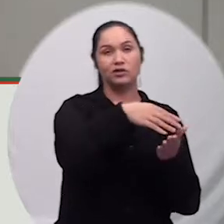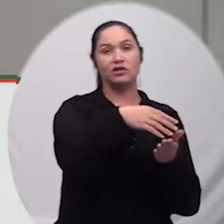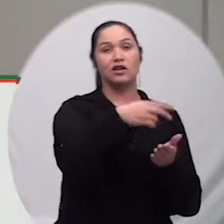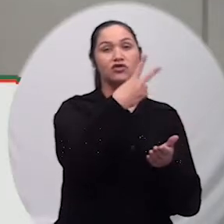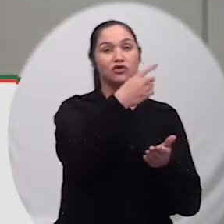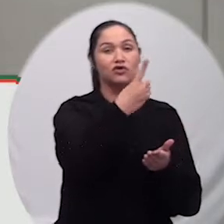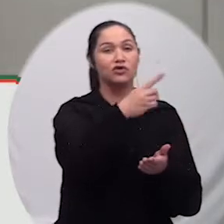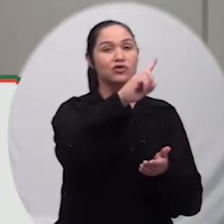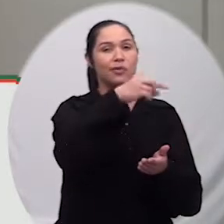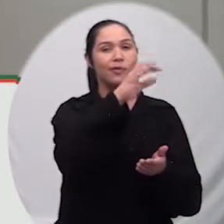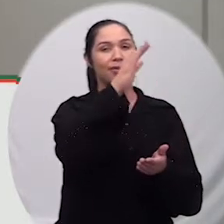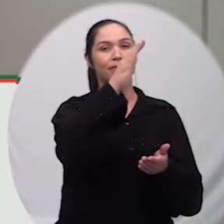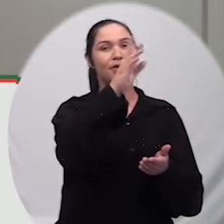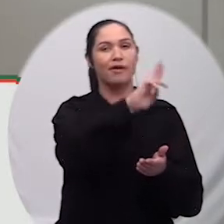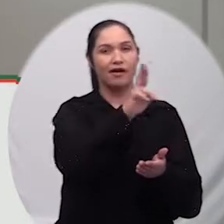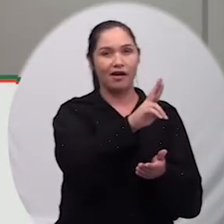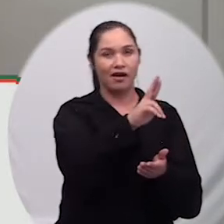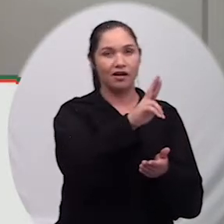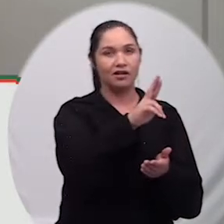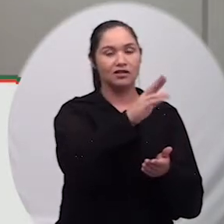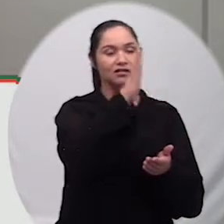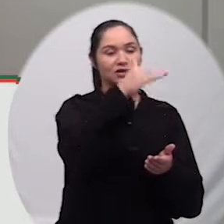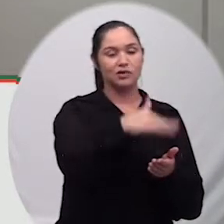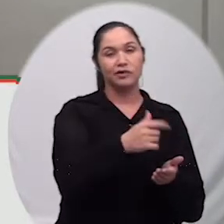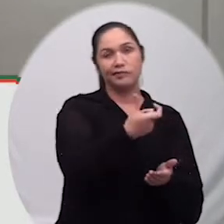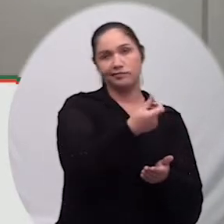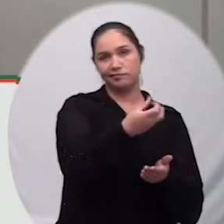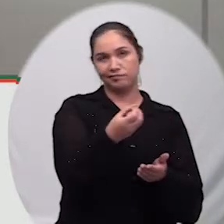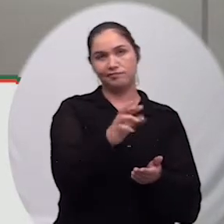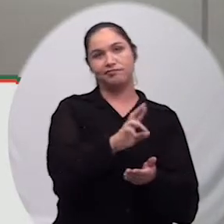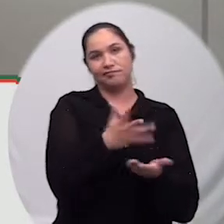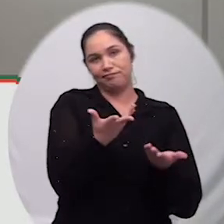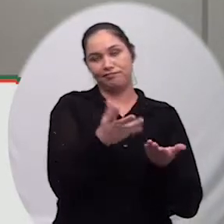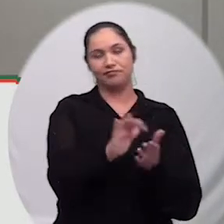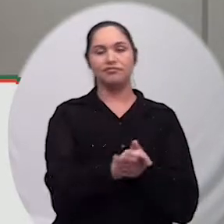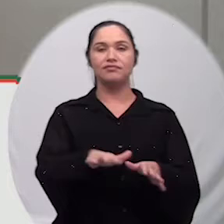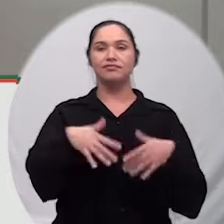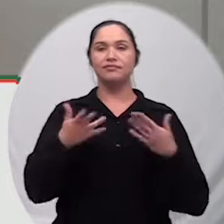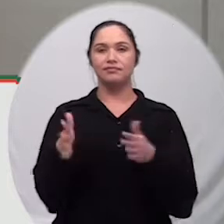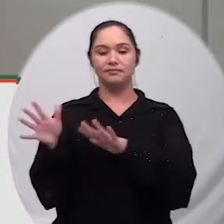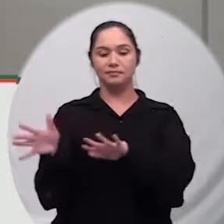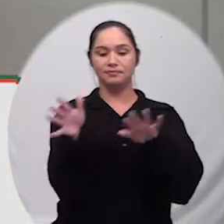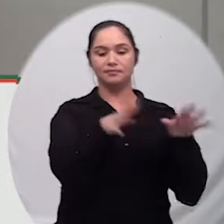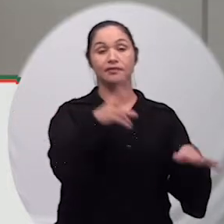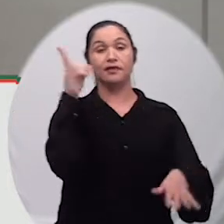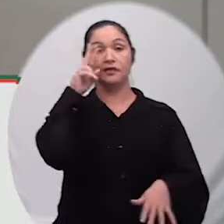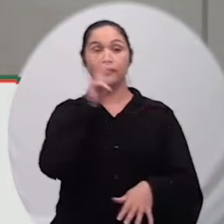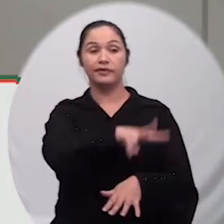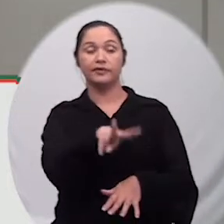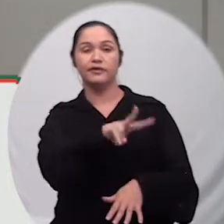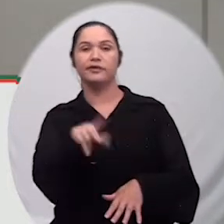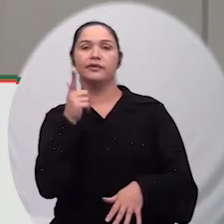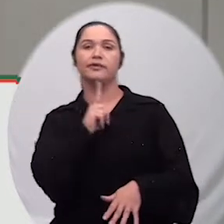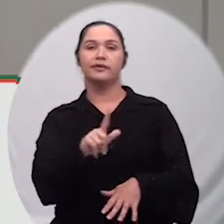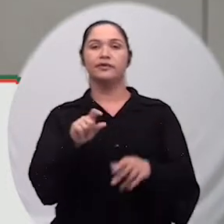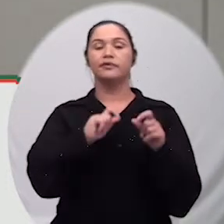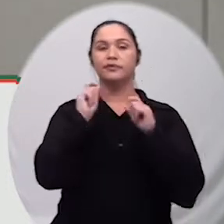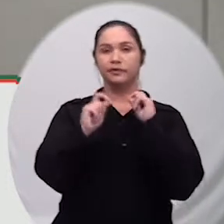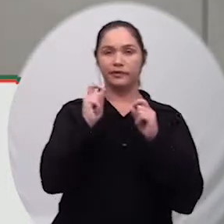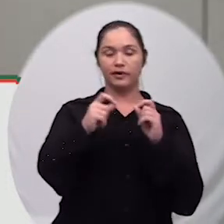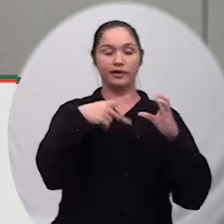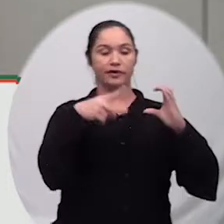valor, então, para R$ 600. Quero também lembrar, senhores vereadores, que essa casa